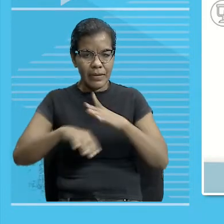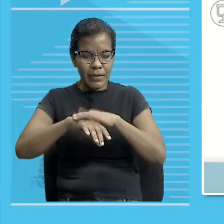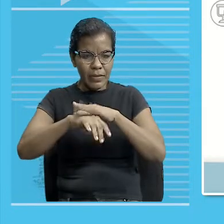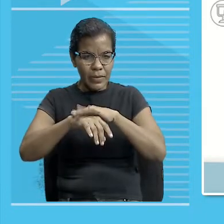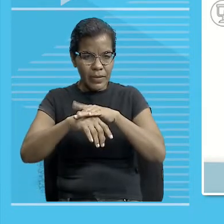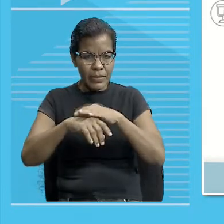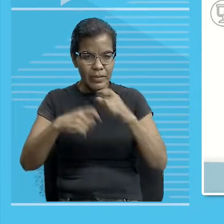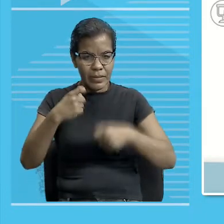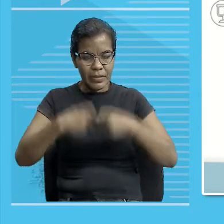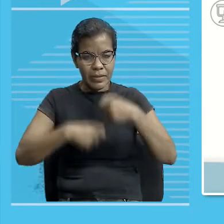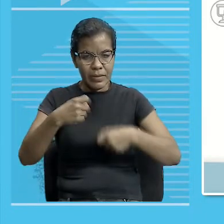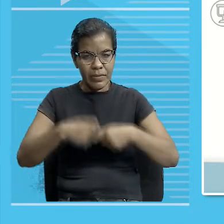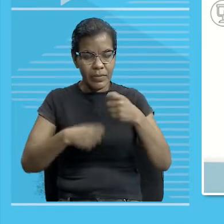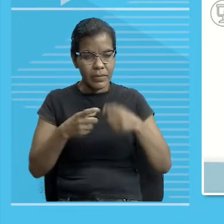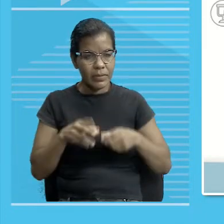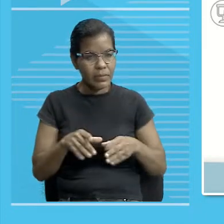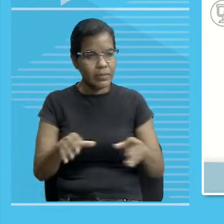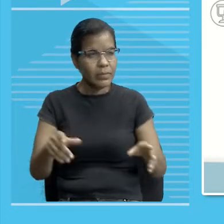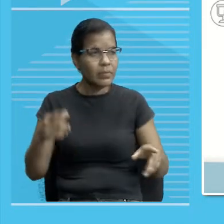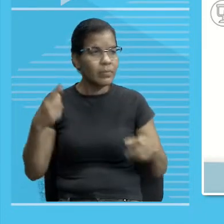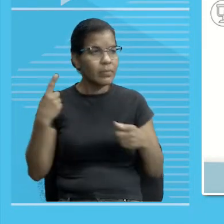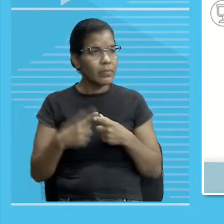Tá?